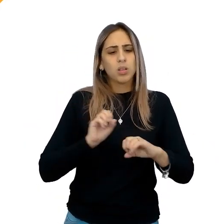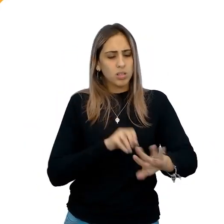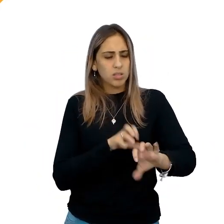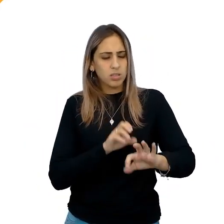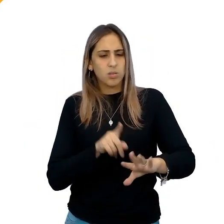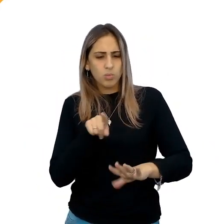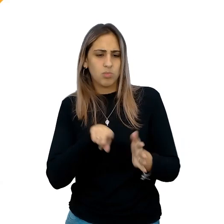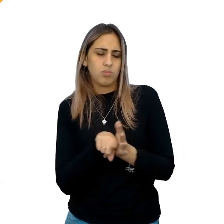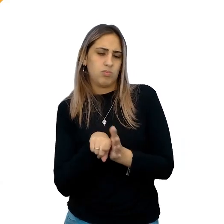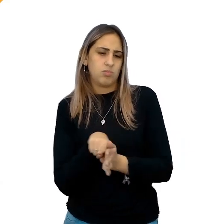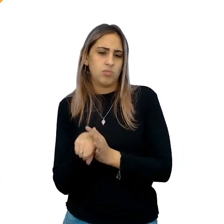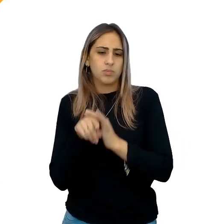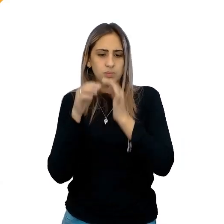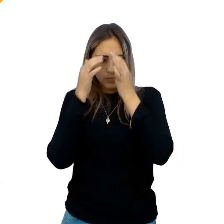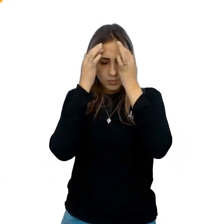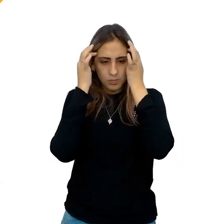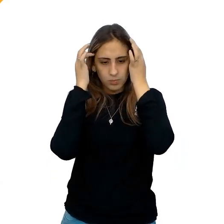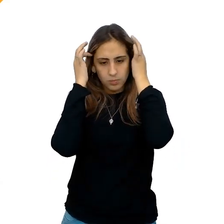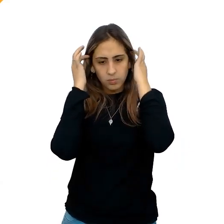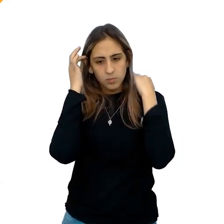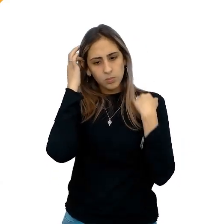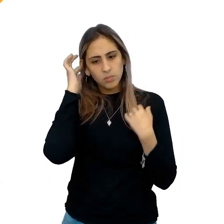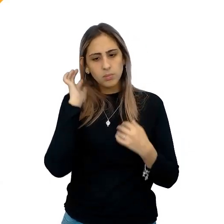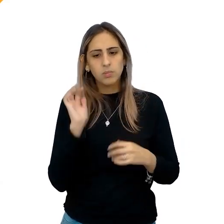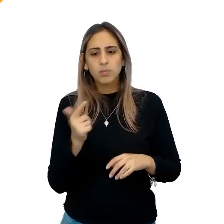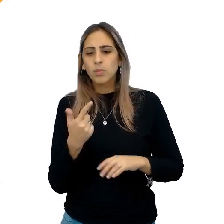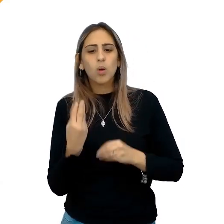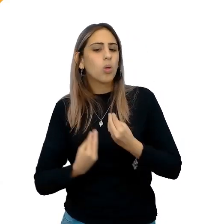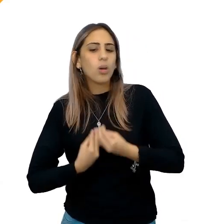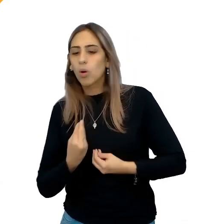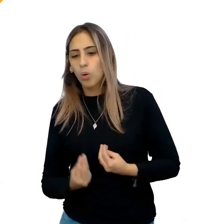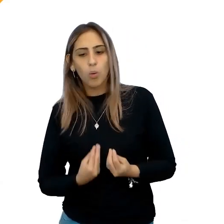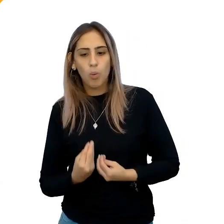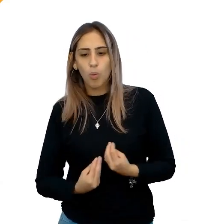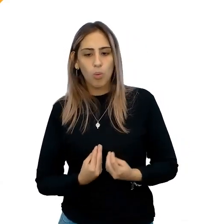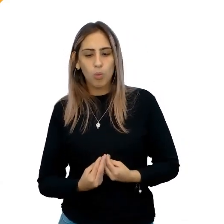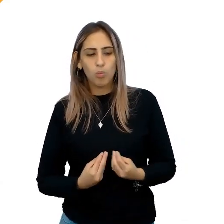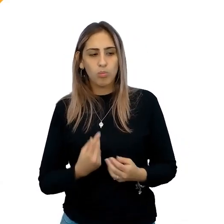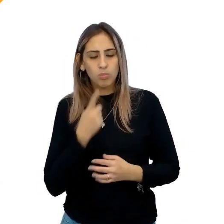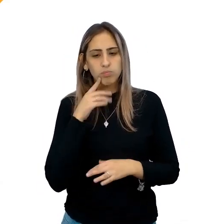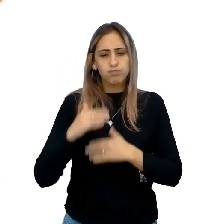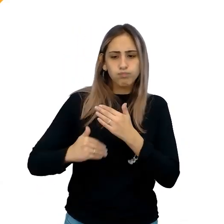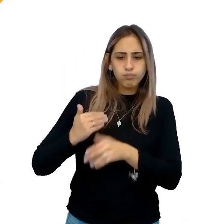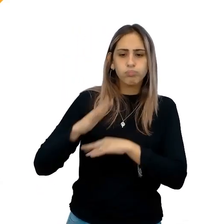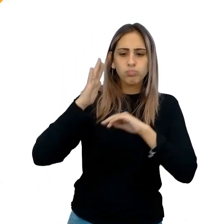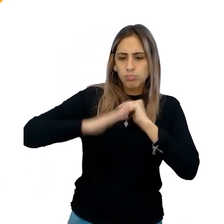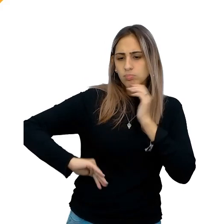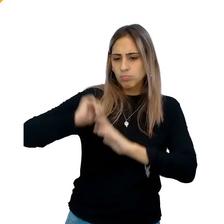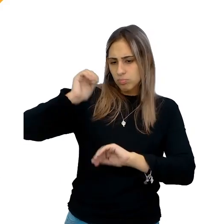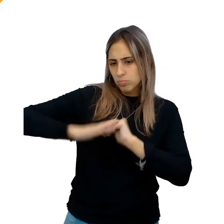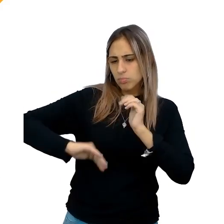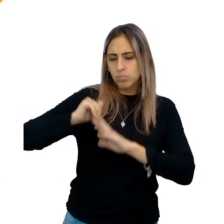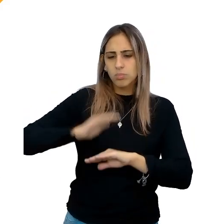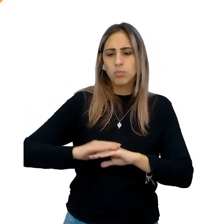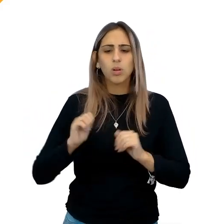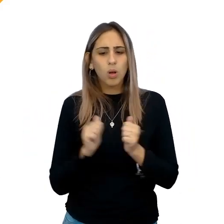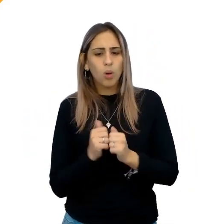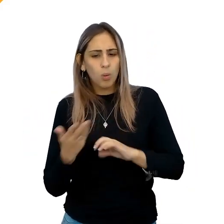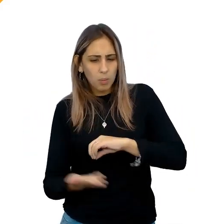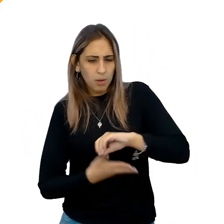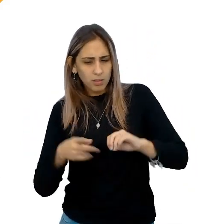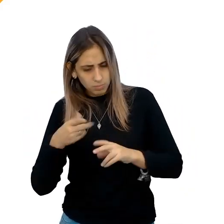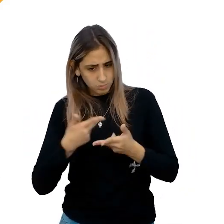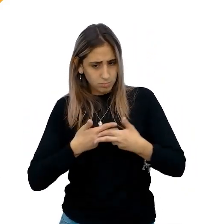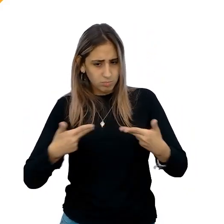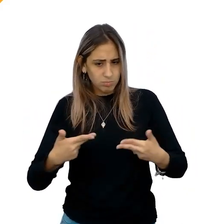por investigação, tá bem? Então, não tem como, né? A gente, ao desenvolver práticas com base nessa abordagem